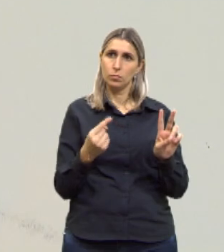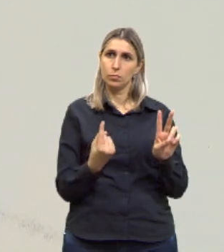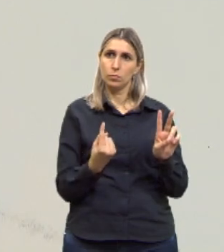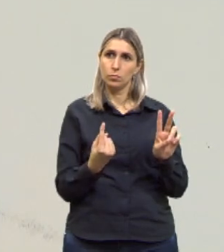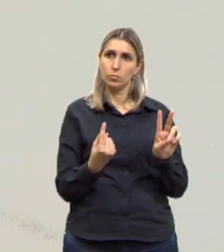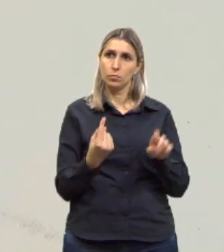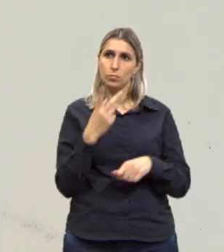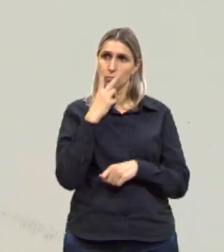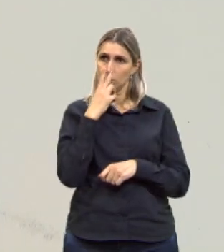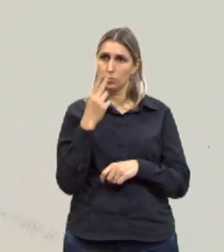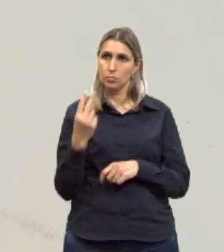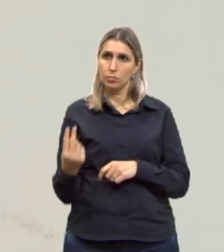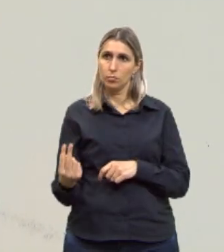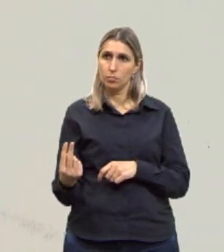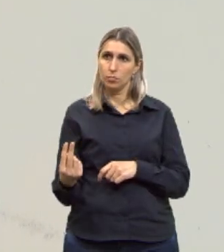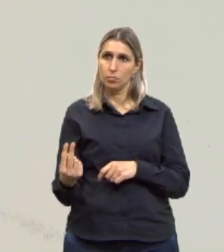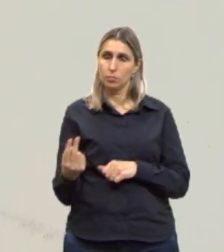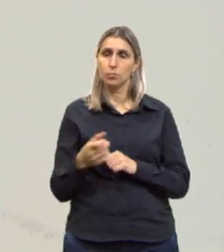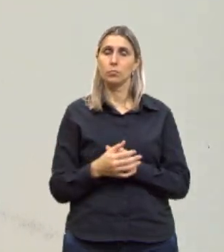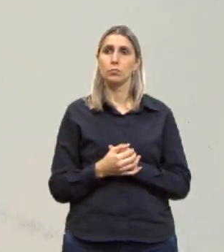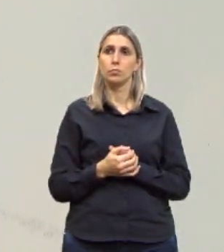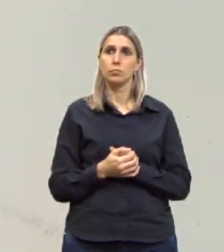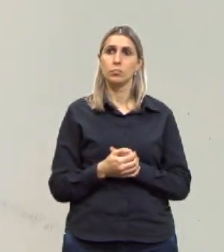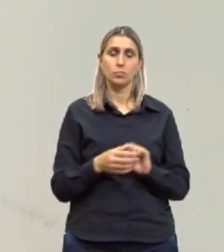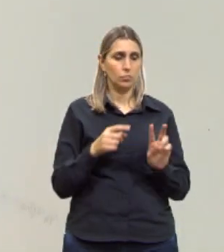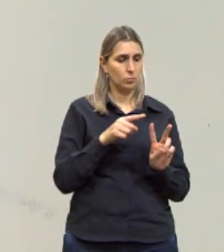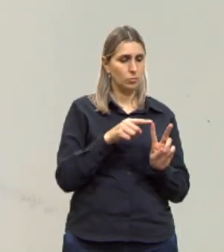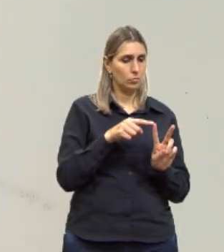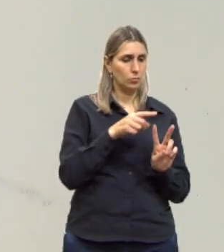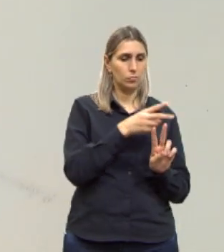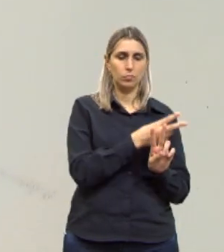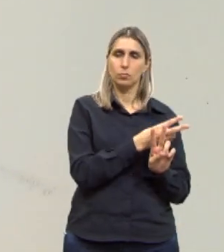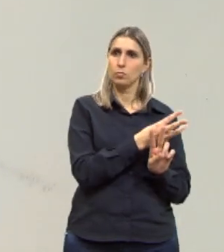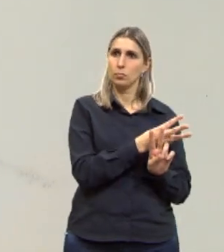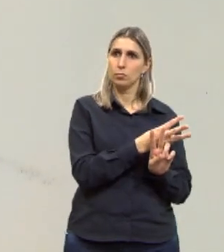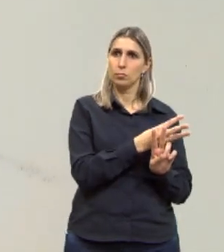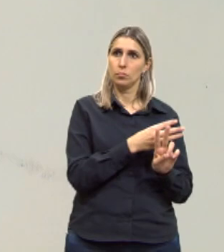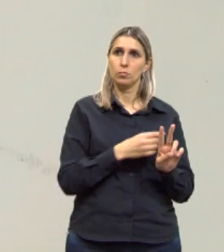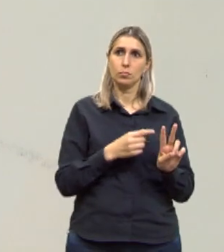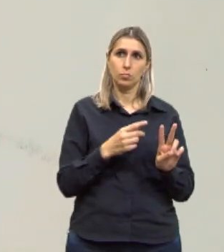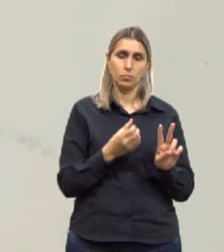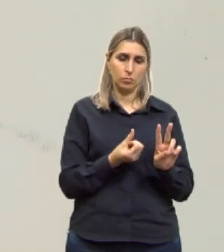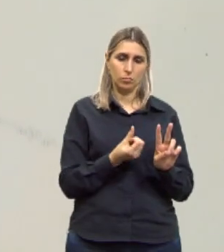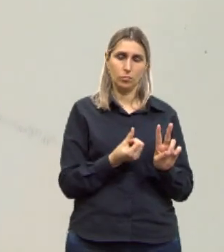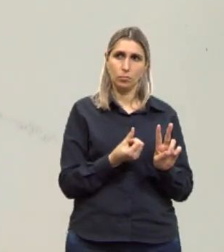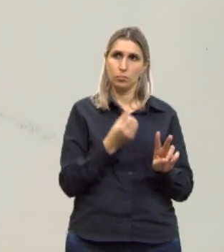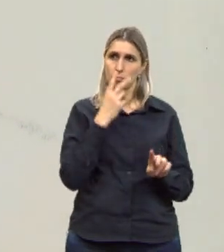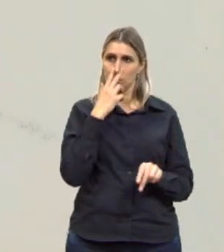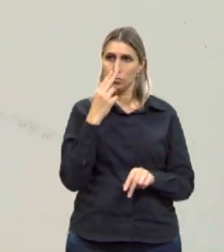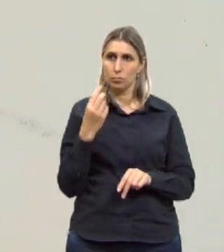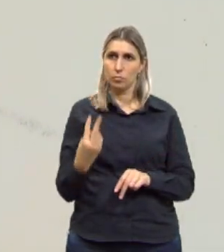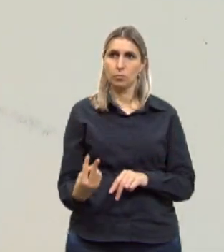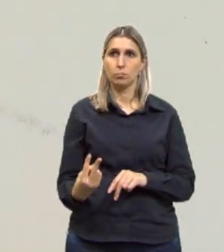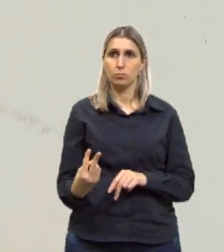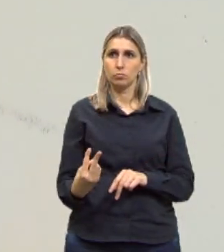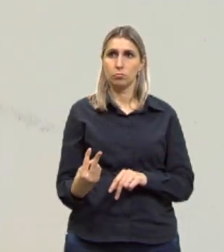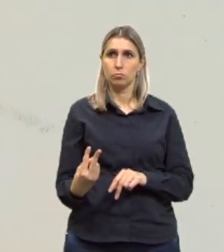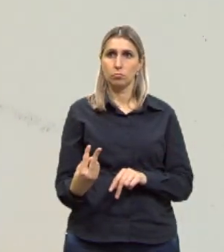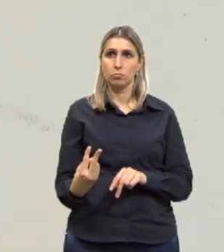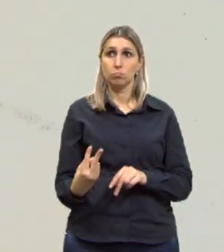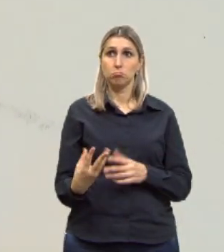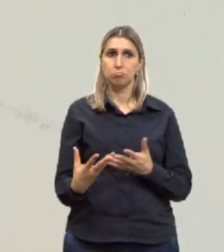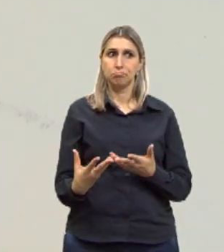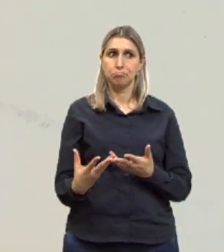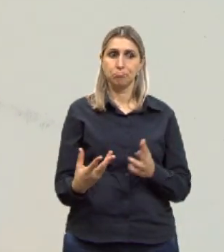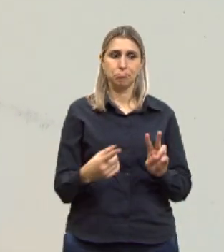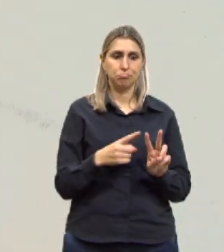1 é igual a 2. Raiz cúbica de 6, que é igual a 2.